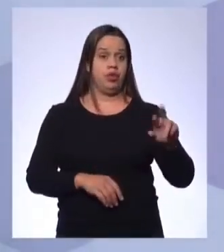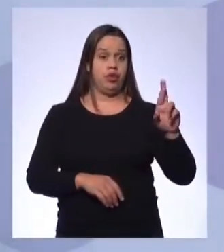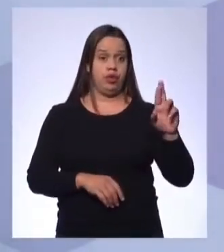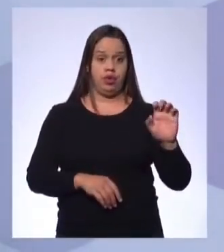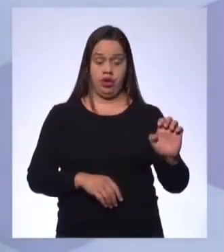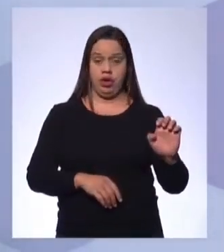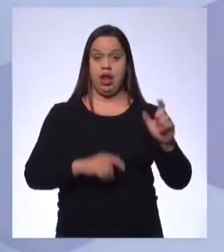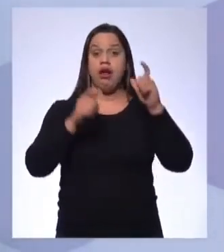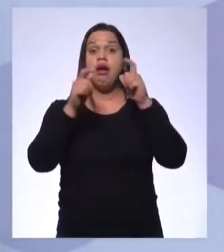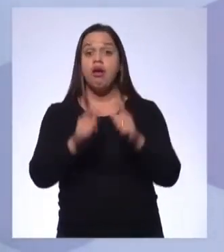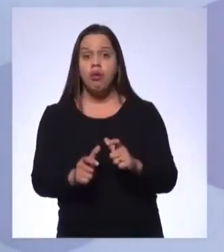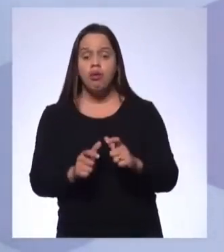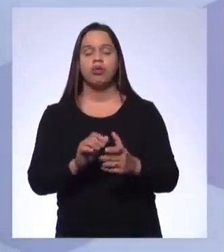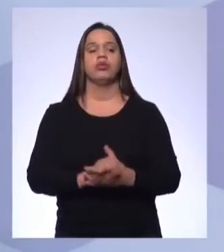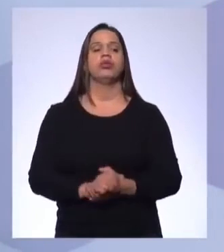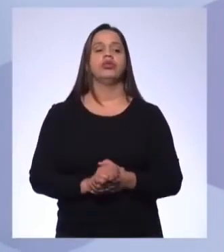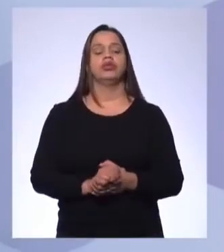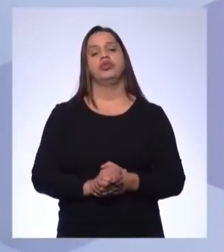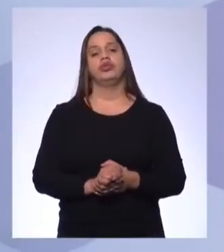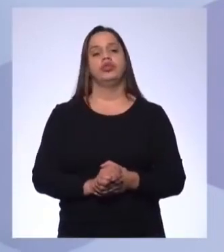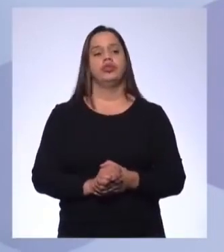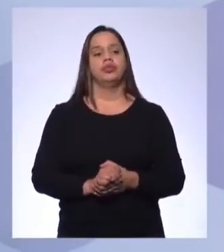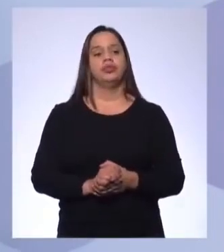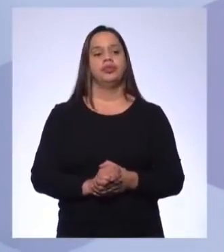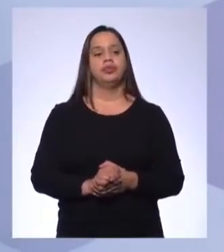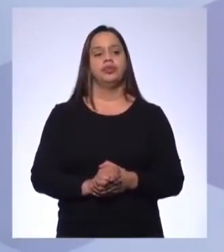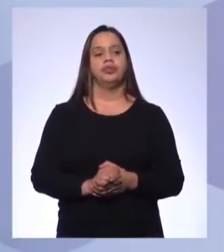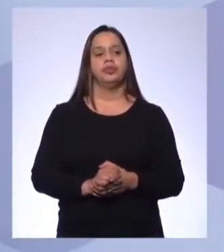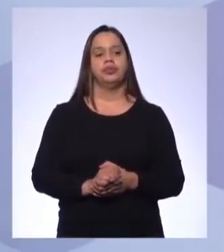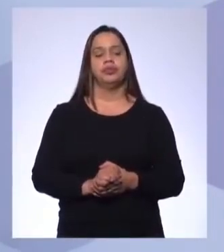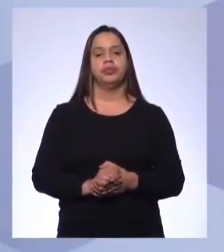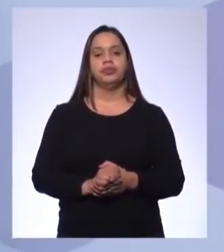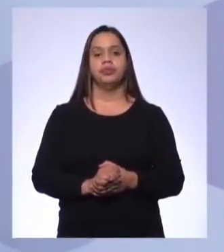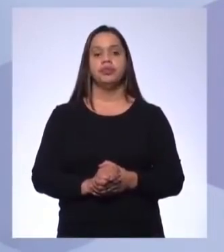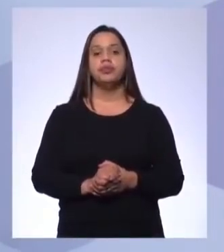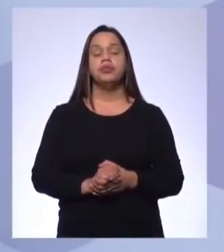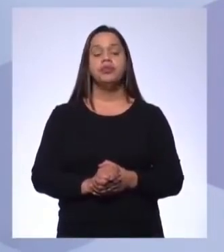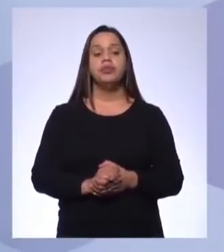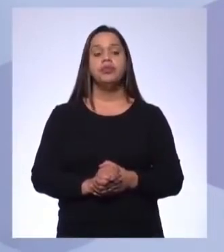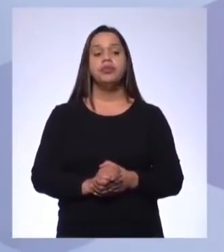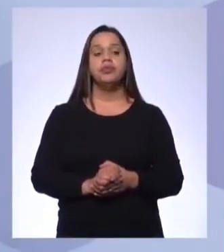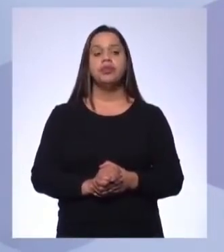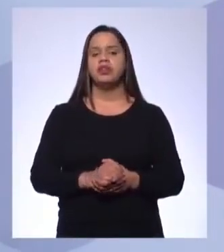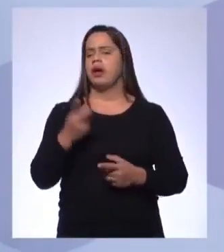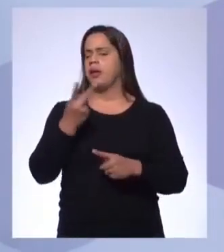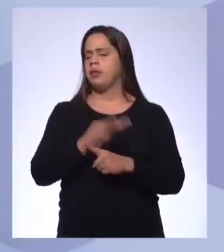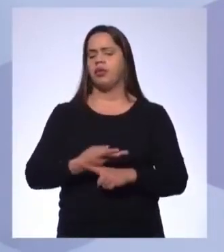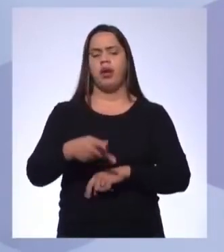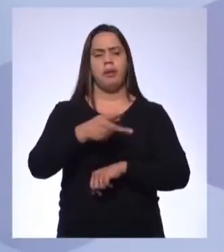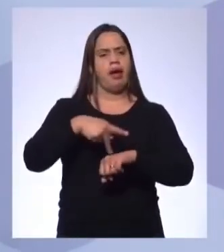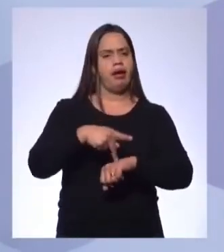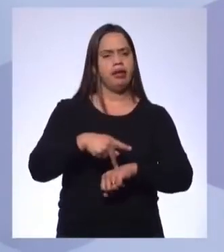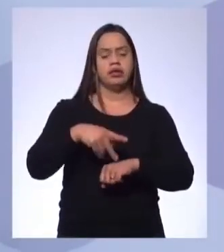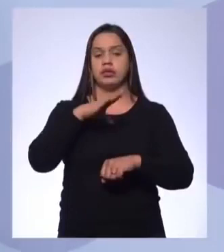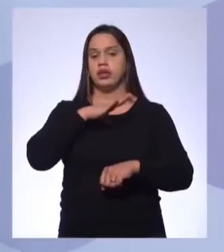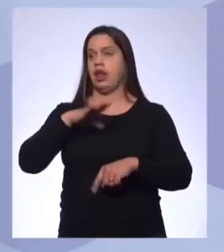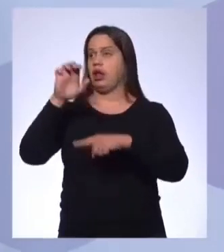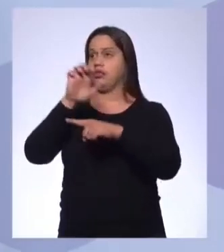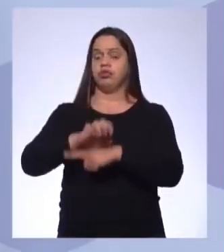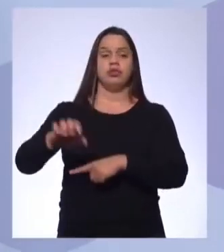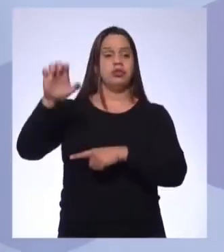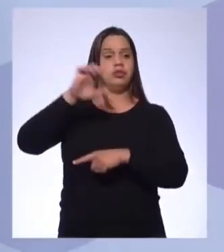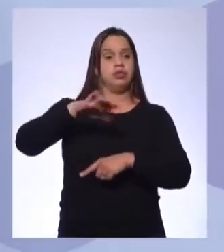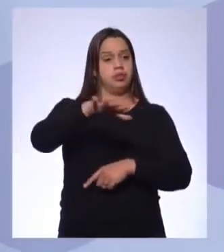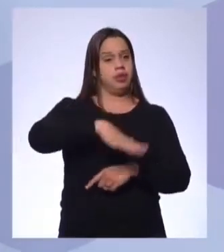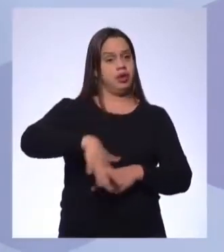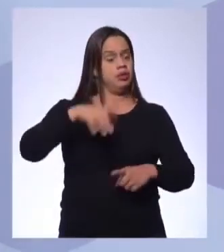localizar um lugar. O where significa onde. Então, você já vai procurar um país, uma cidade, um espaço, né? Para ajudar você